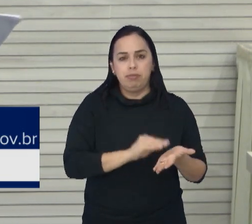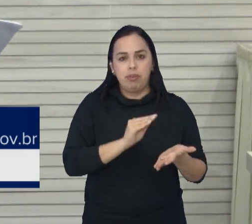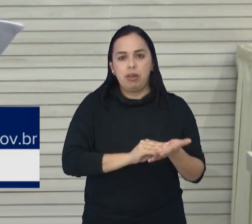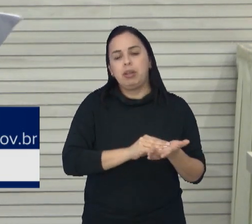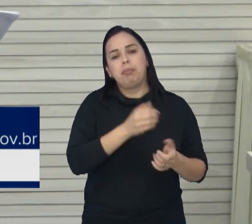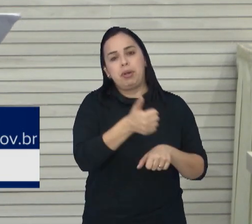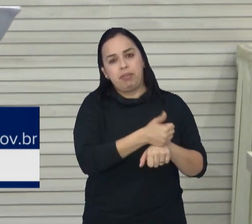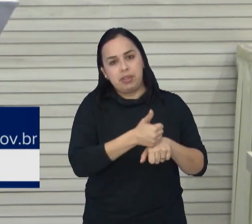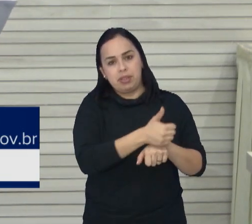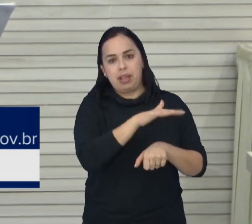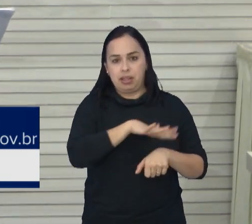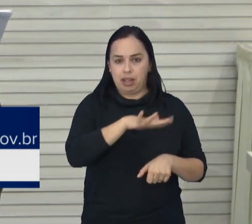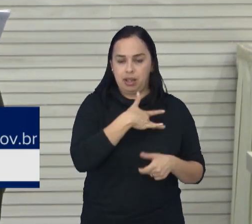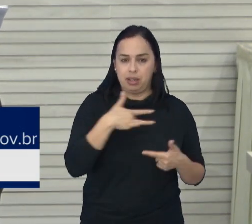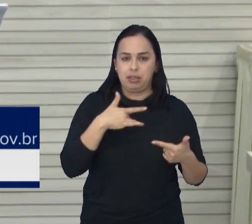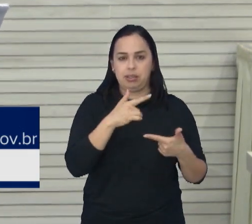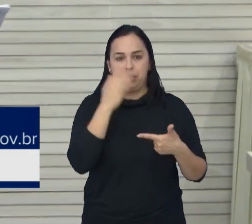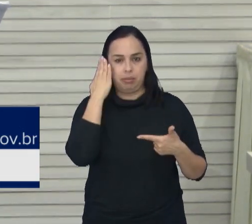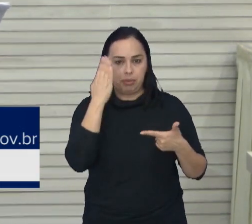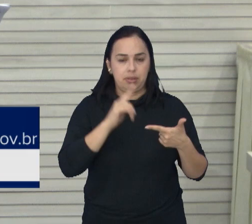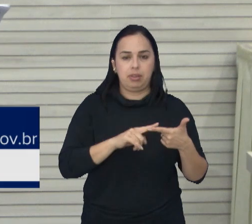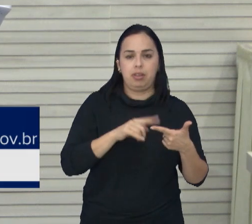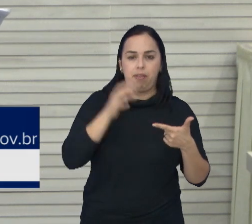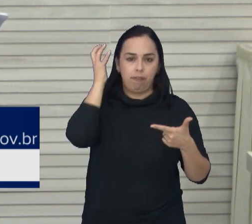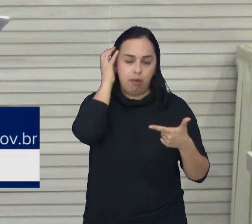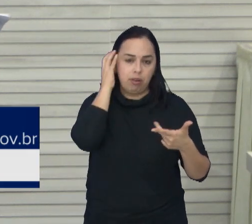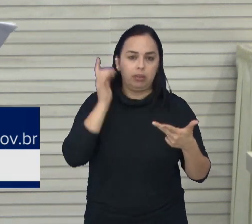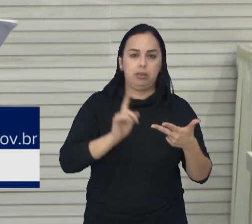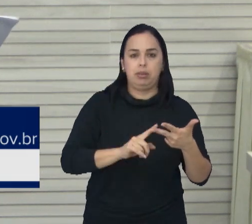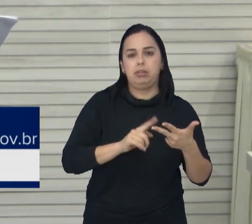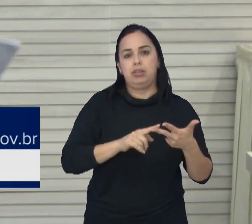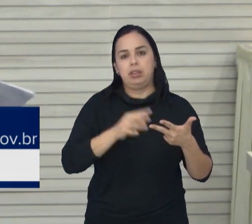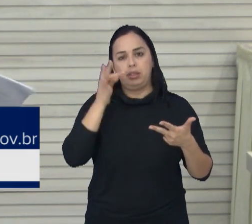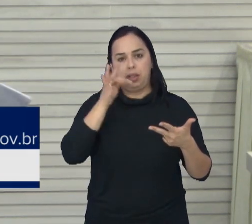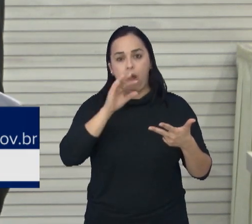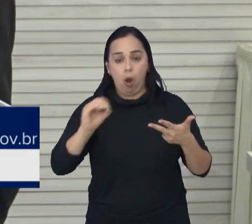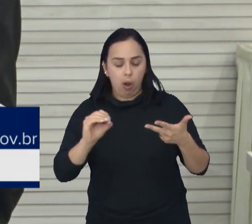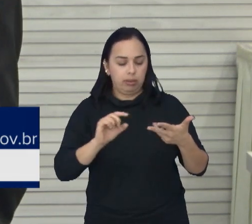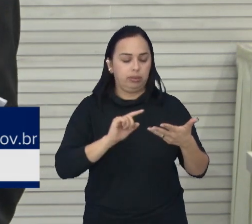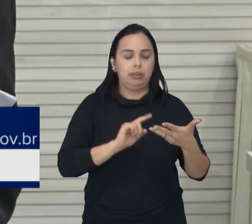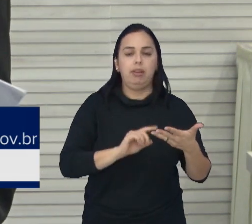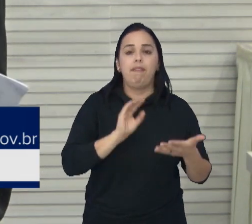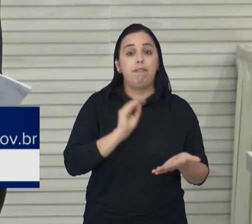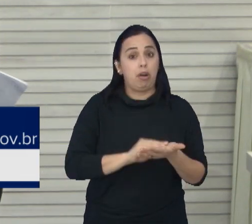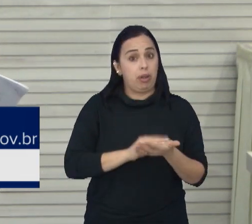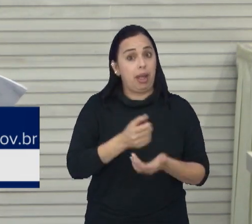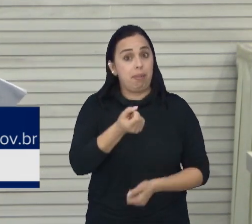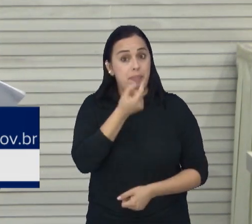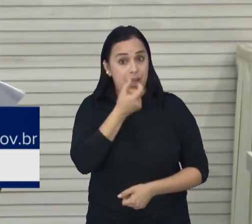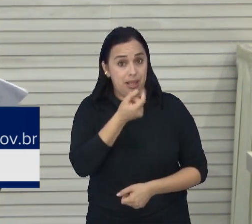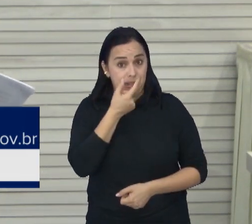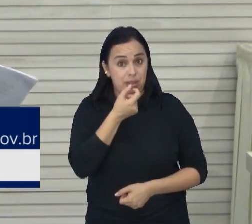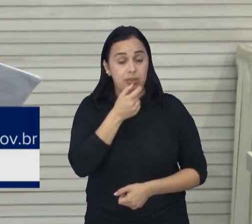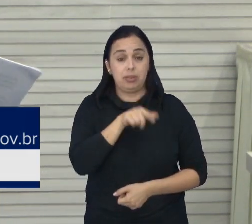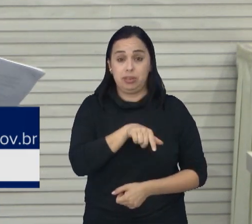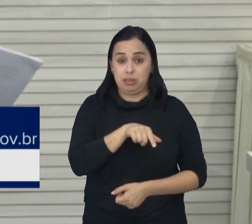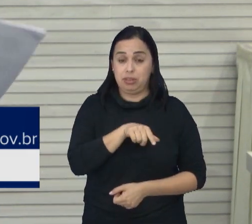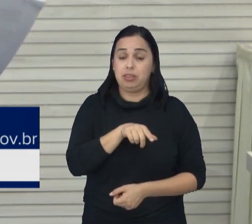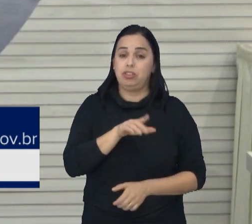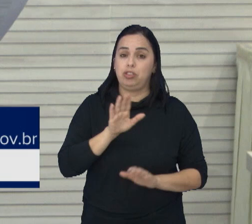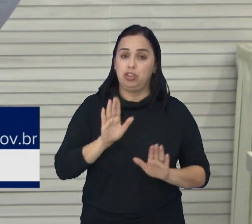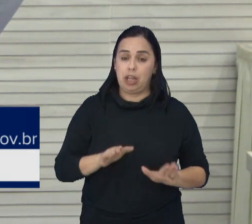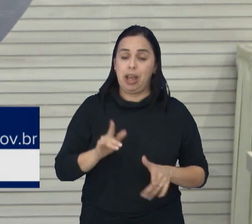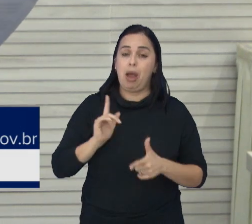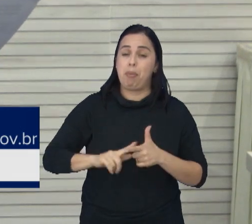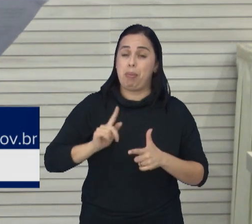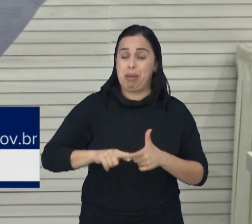na saúde, como fono, psicólogo, psiquiatra, neuro, TO, falta de medicamentos, já oriundos do Estado, né?